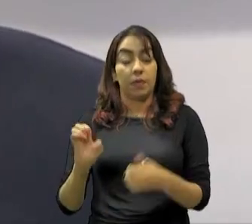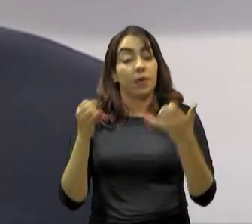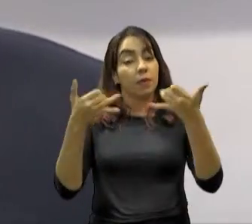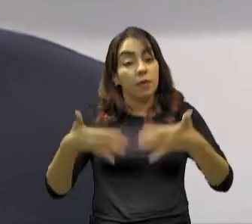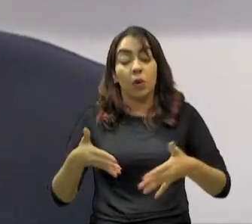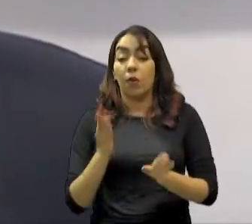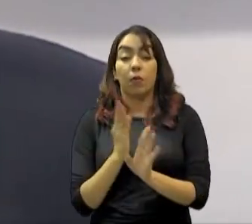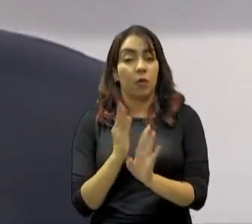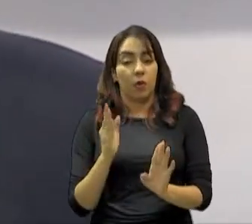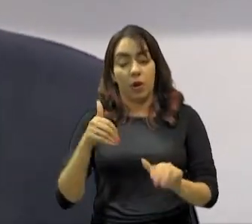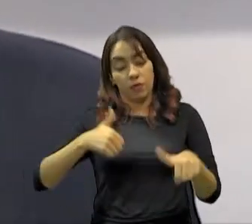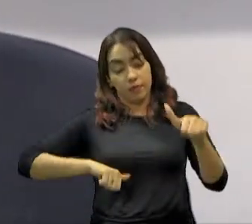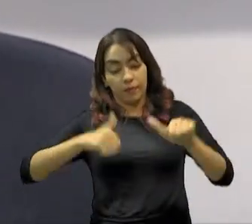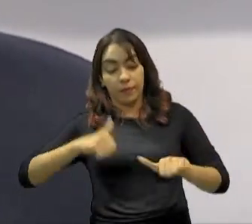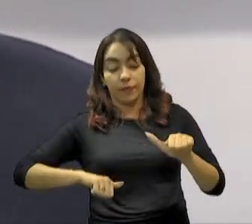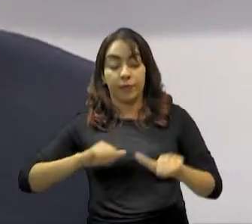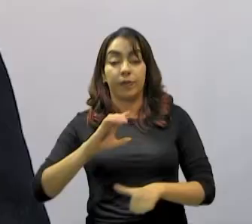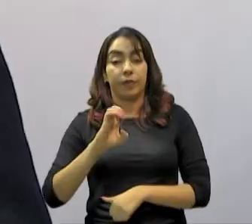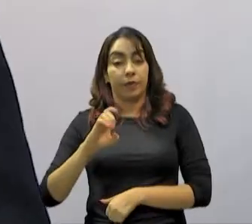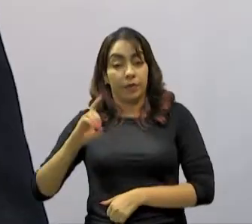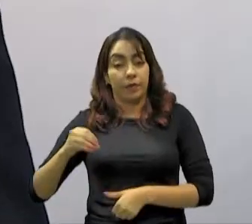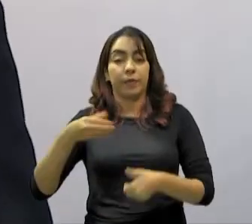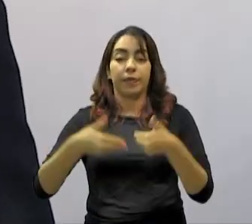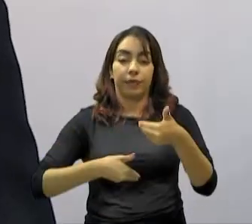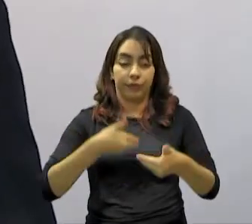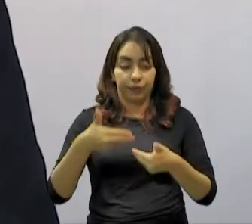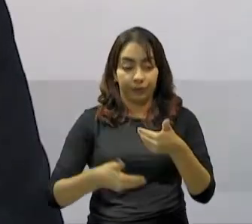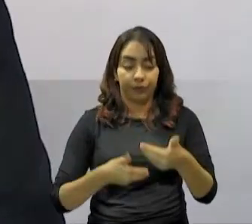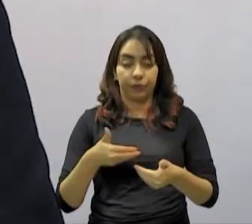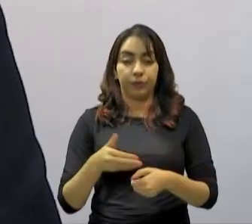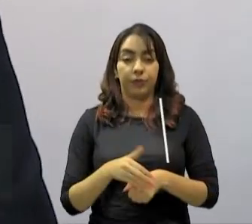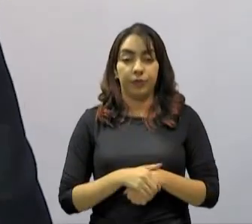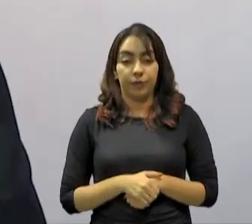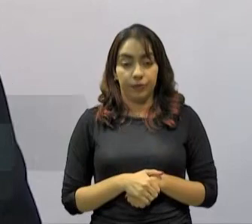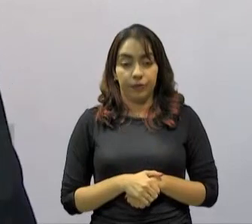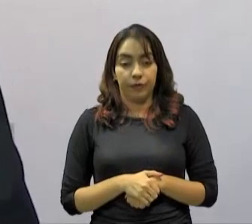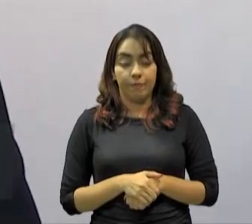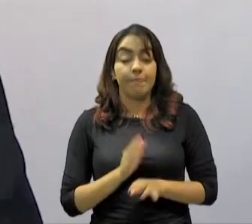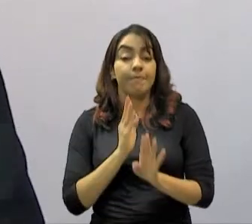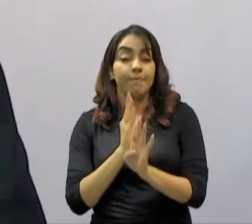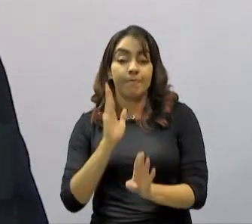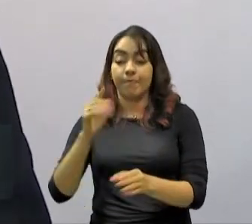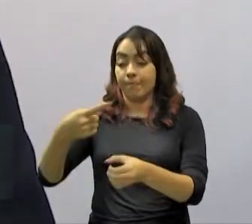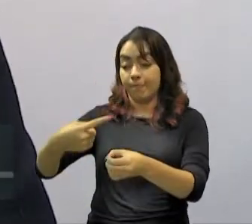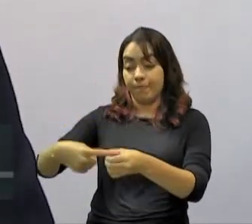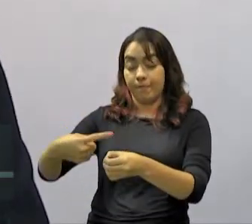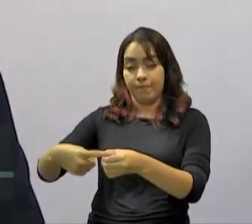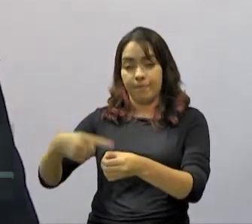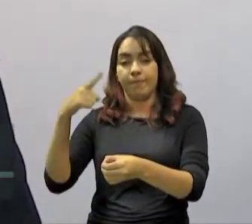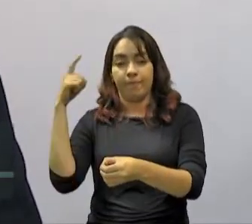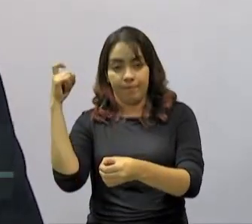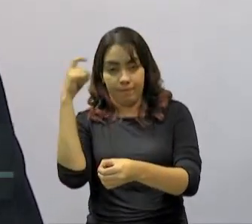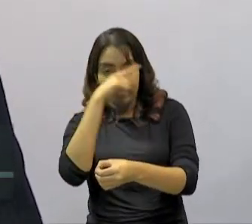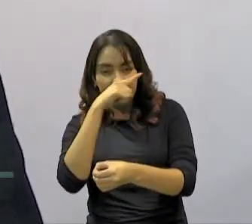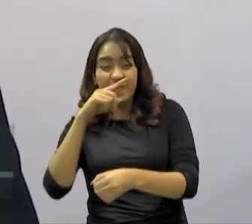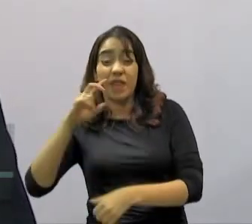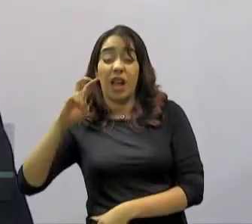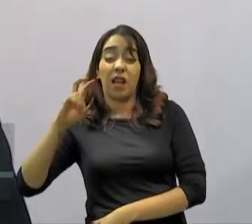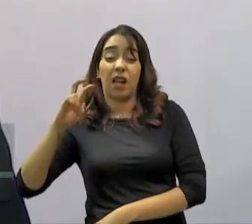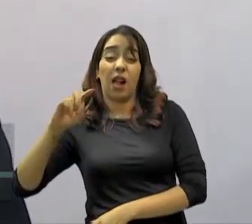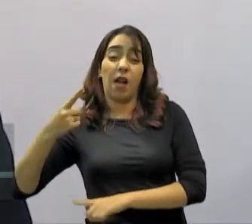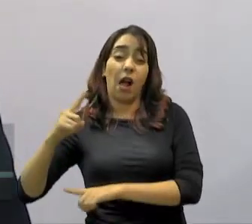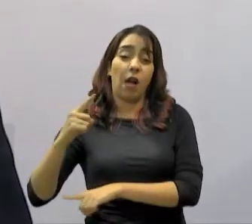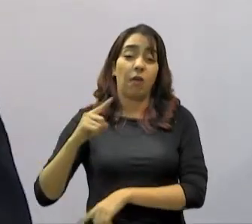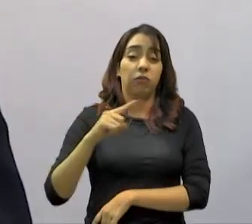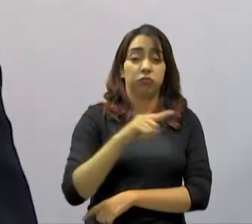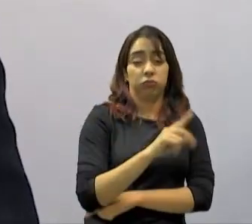e tratamento de pacientes da região. A distância é um fator agravante para esses pacientes. Então,